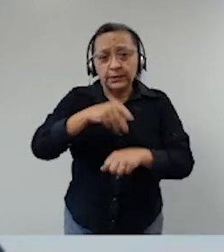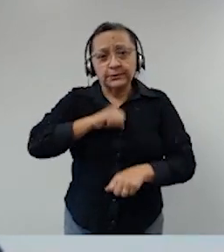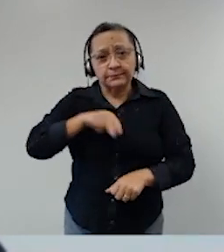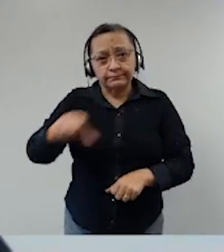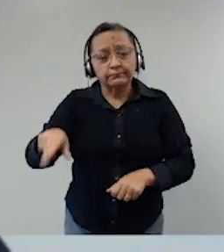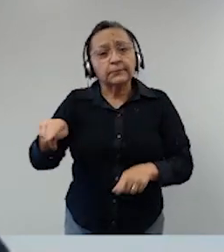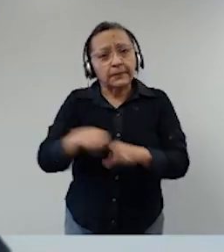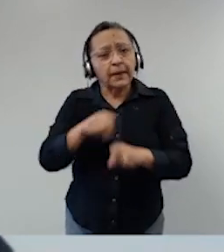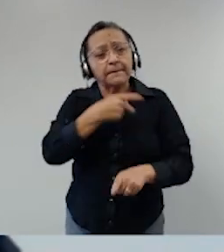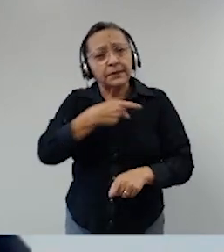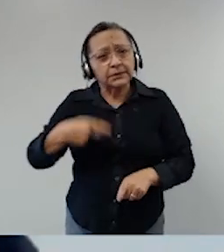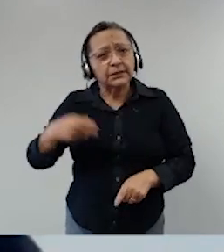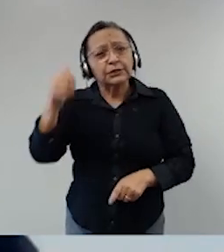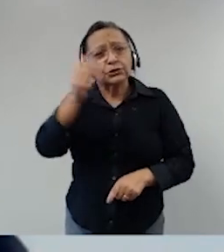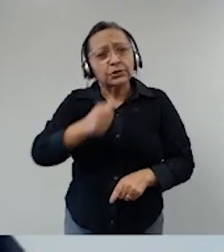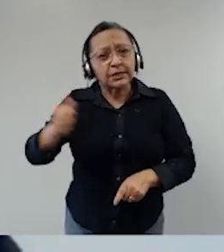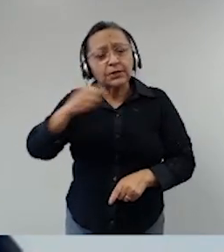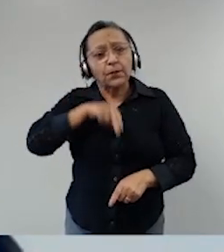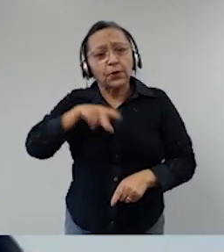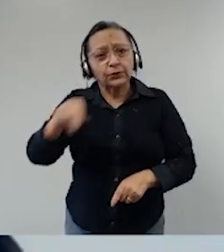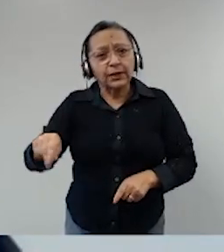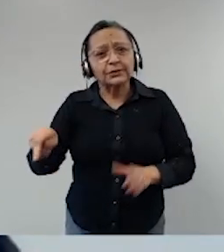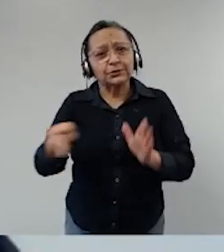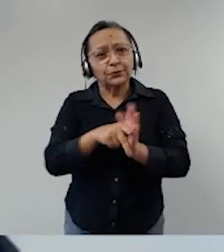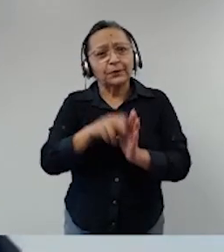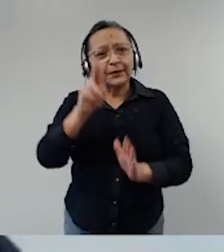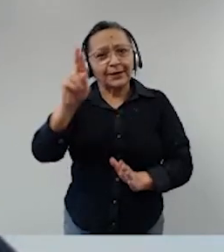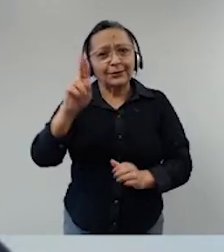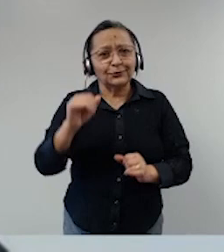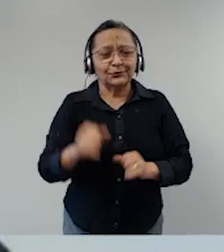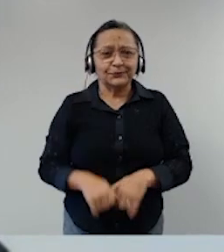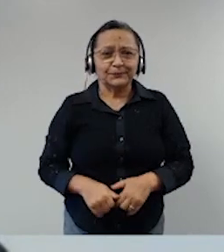Associação Portuguesa de Proprietários.